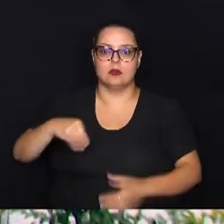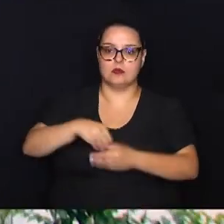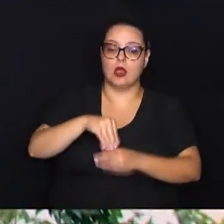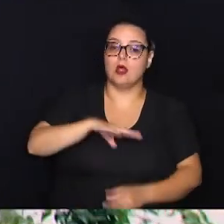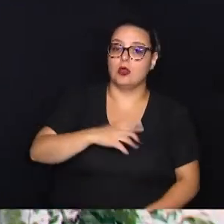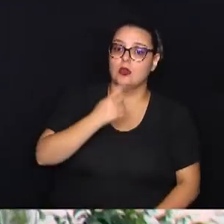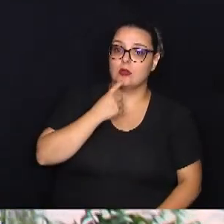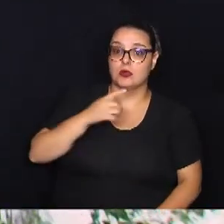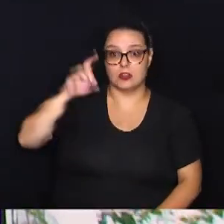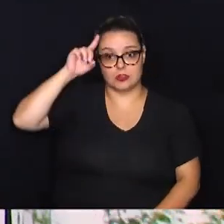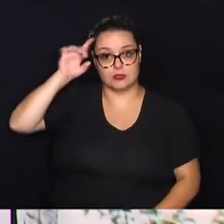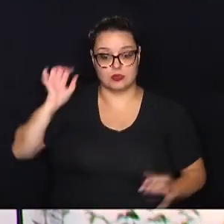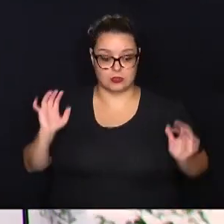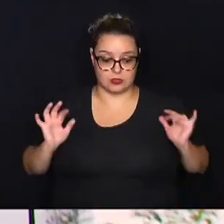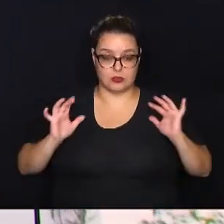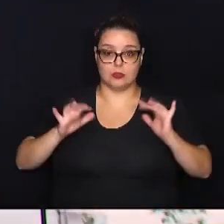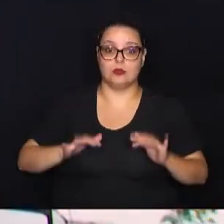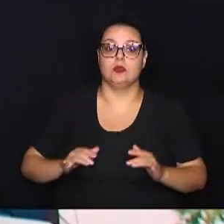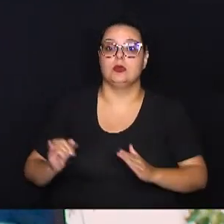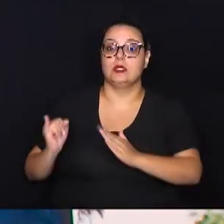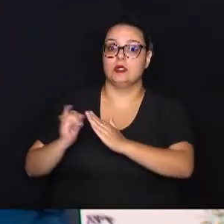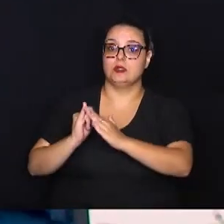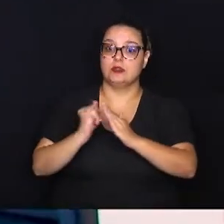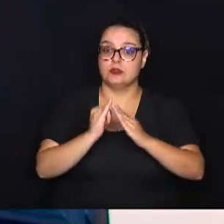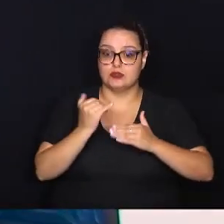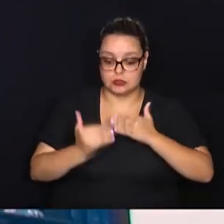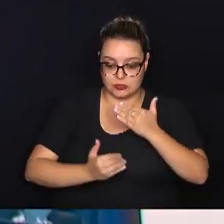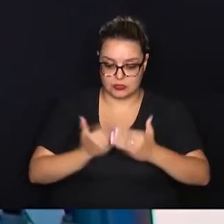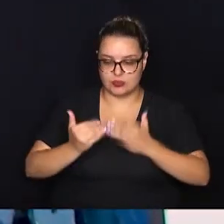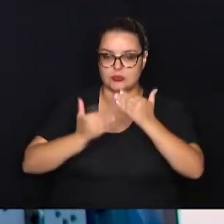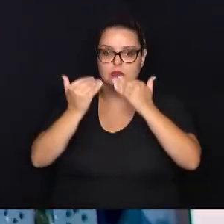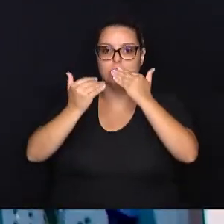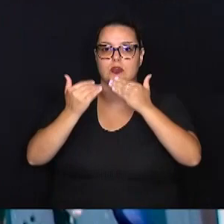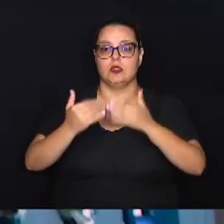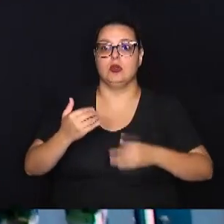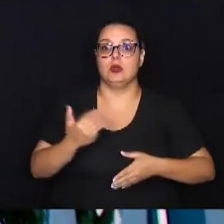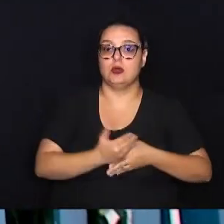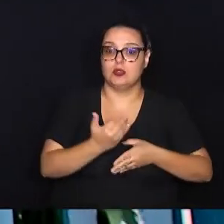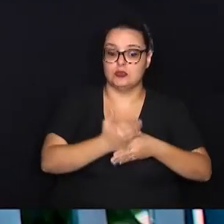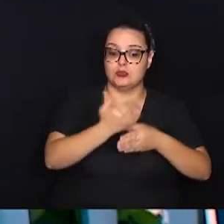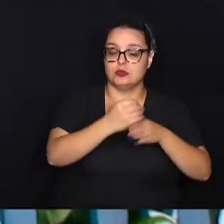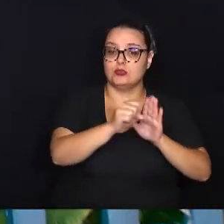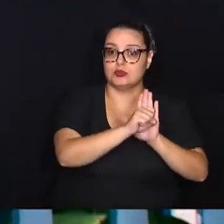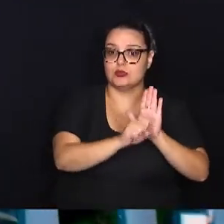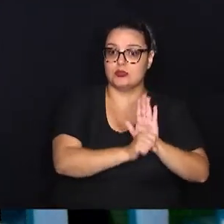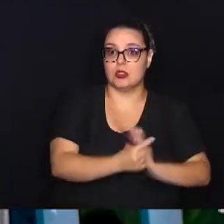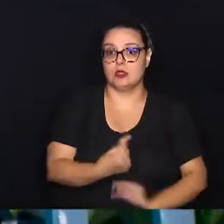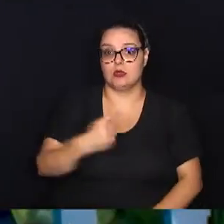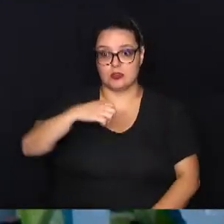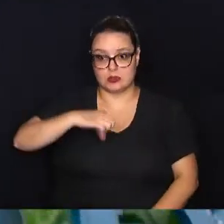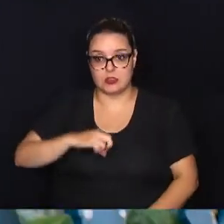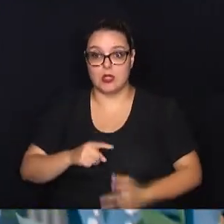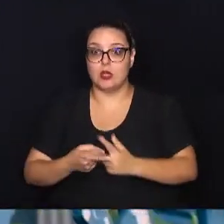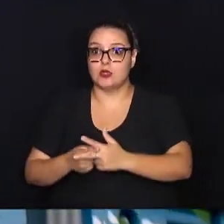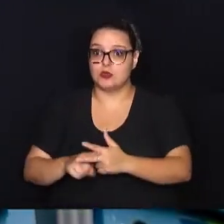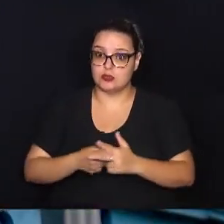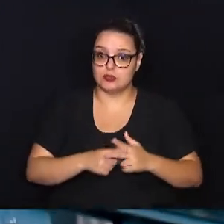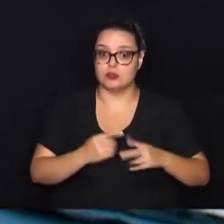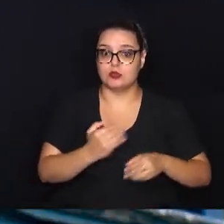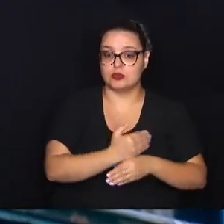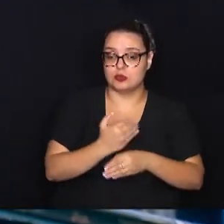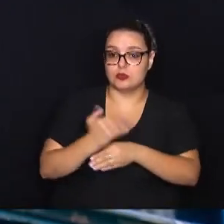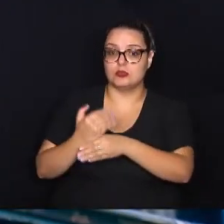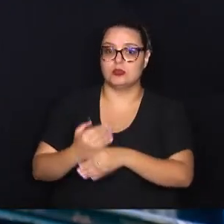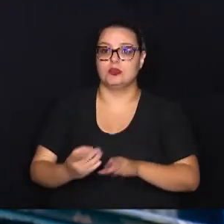da ocupação deste imóvel construído no século XIX, que passou por reformas na década